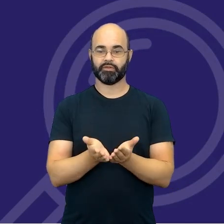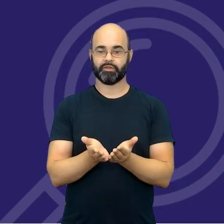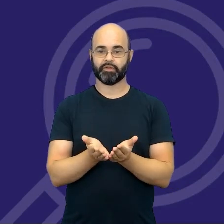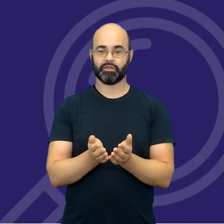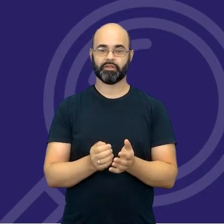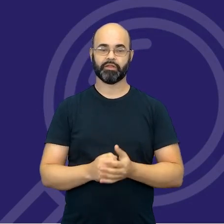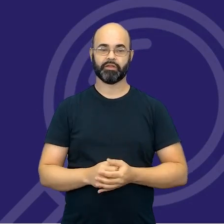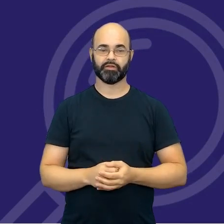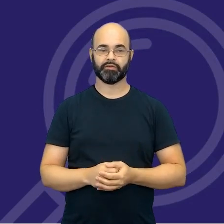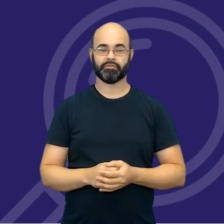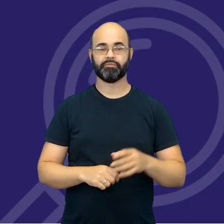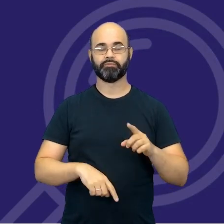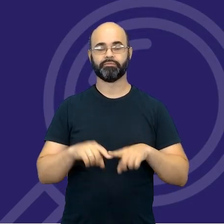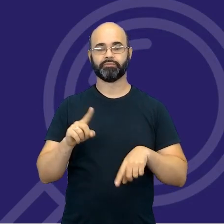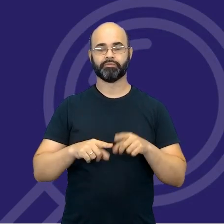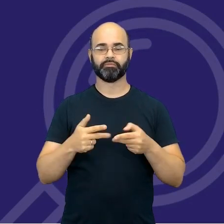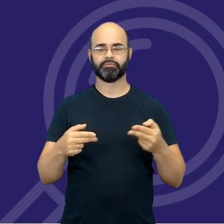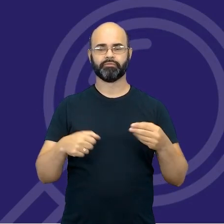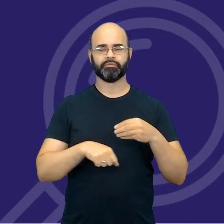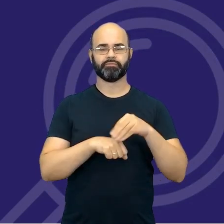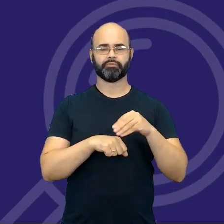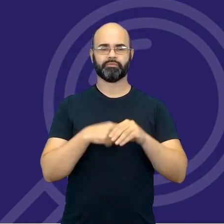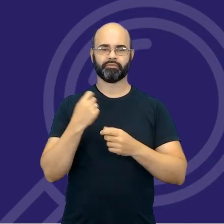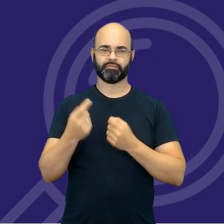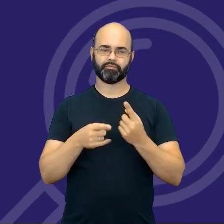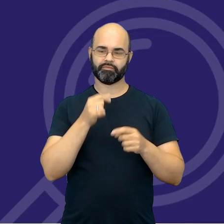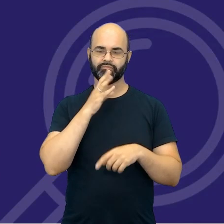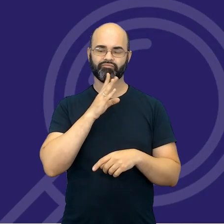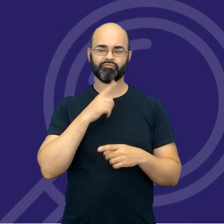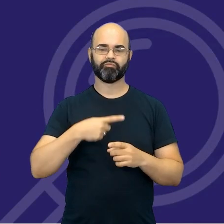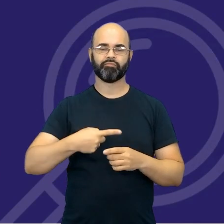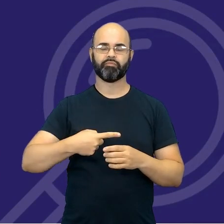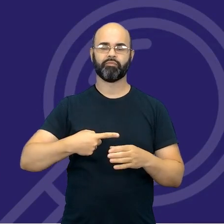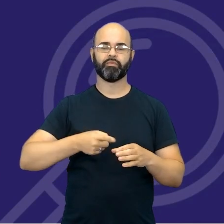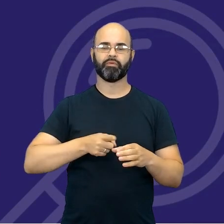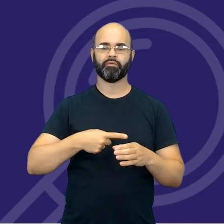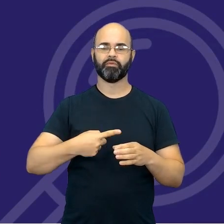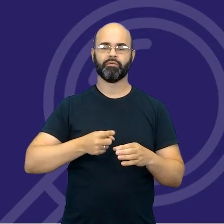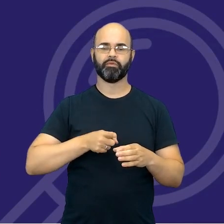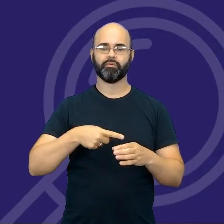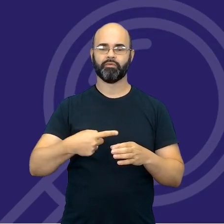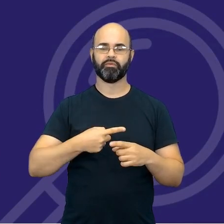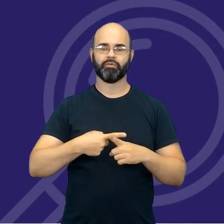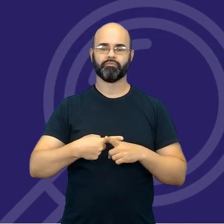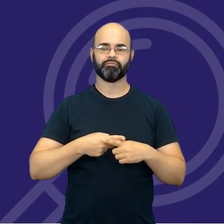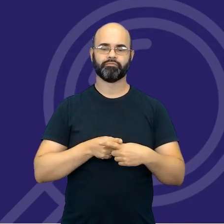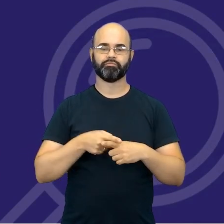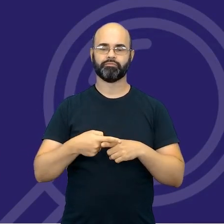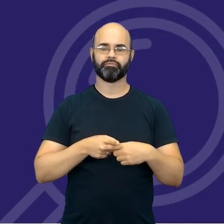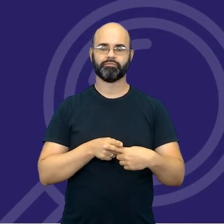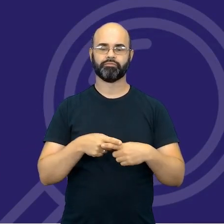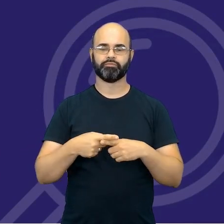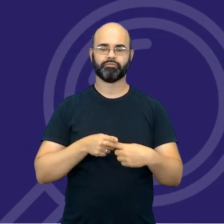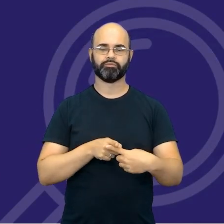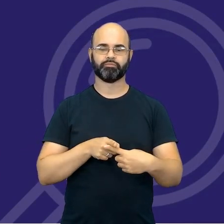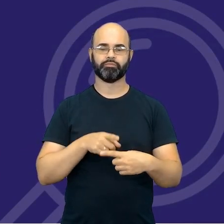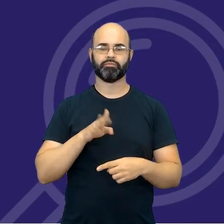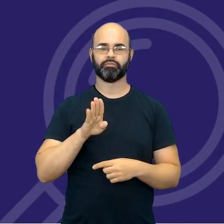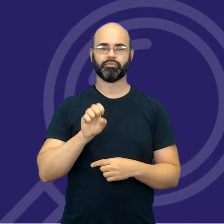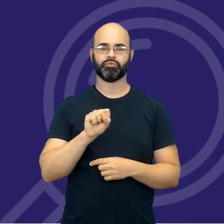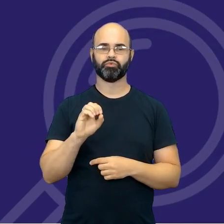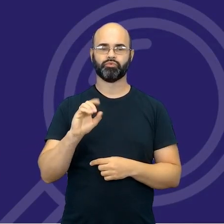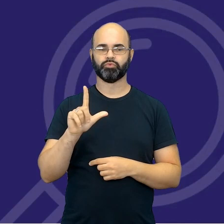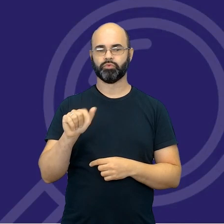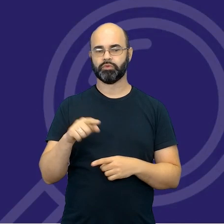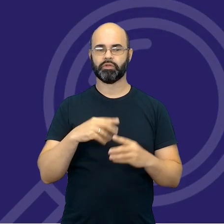lá. Então, algumas dicas, assim, né, a bússola você pode adquirir em uma loja de materiais escolares, né? O imã,